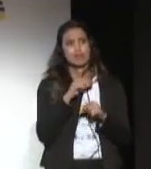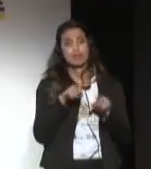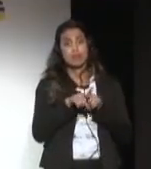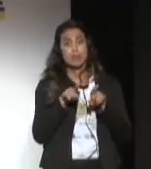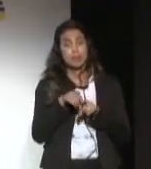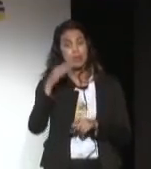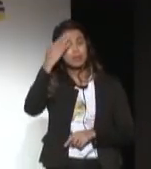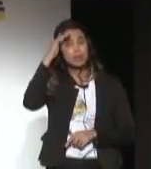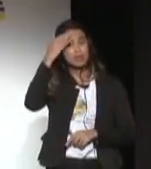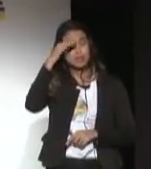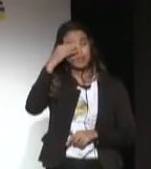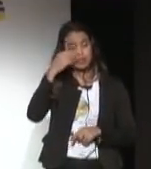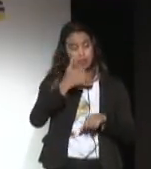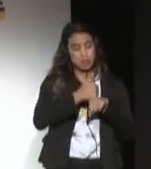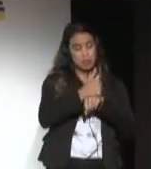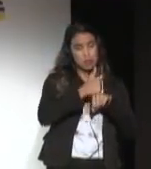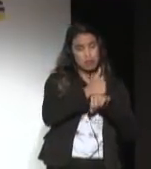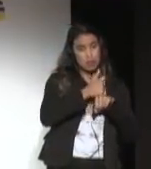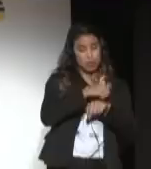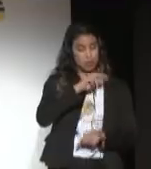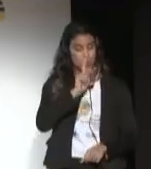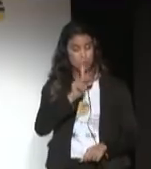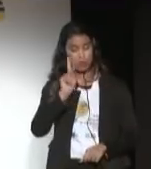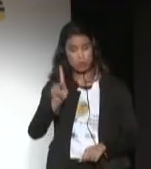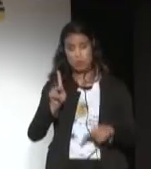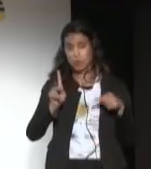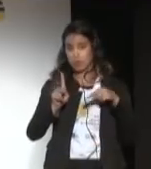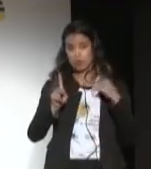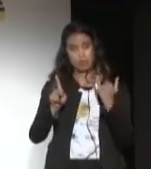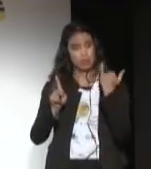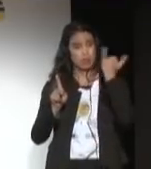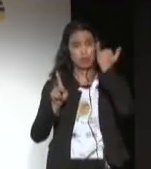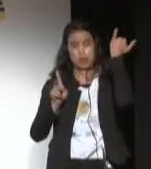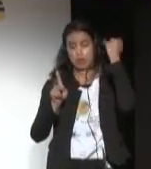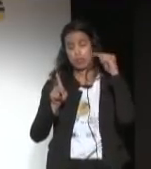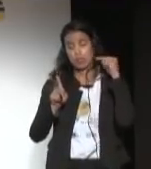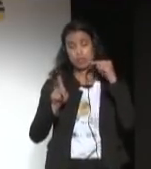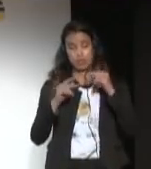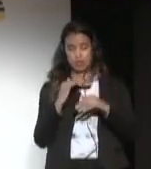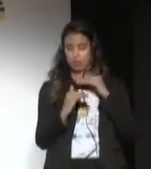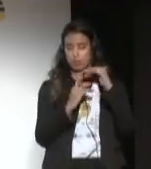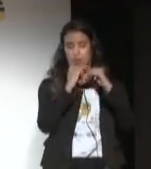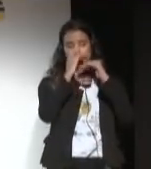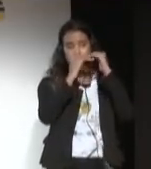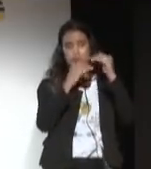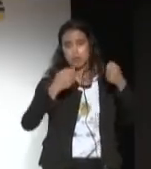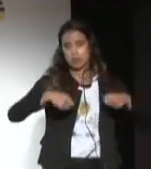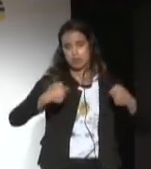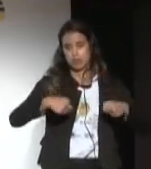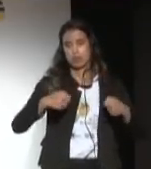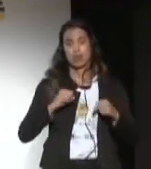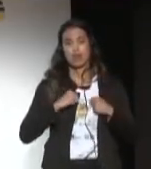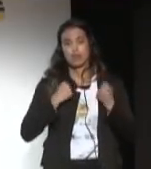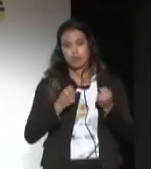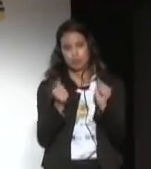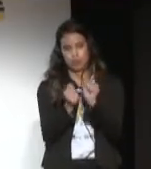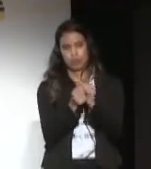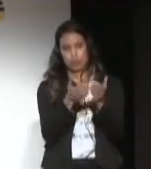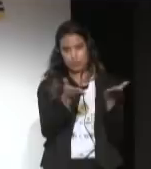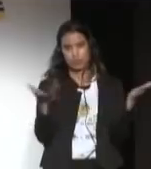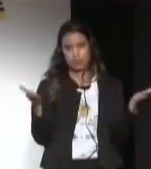papel crucial que os professores devem desempenhar no seu sucesso nacional. Que a força esteja com